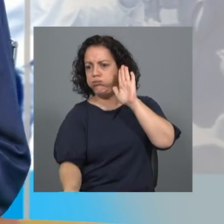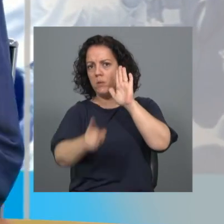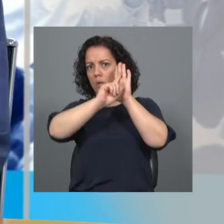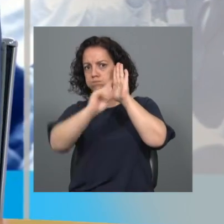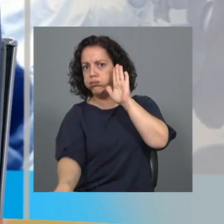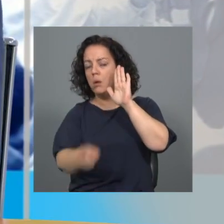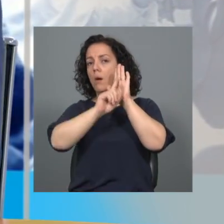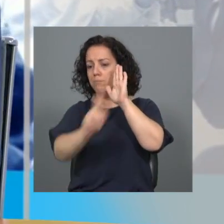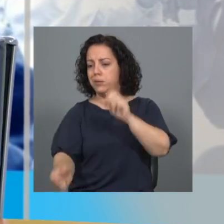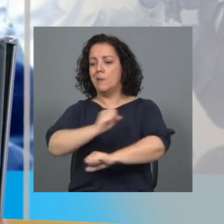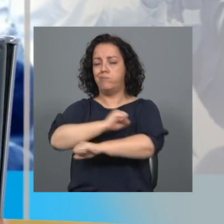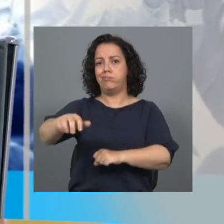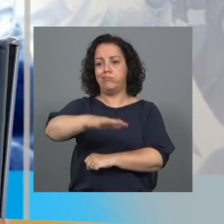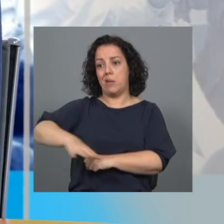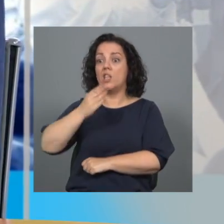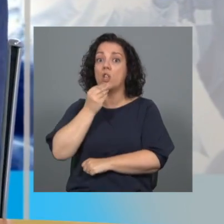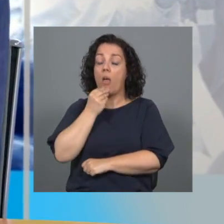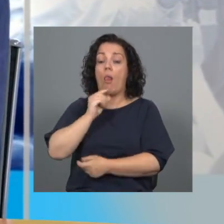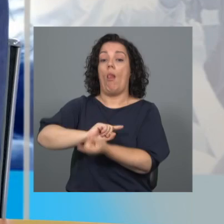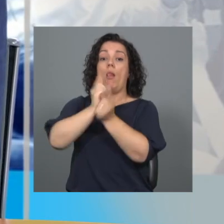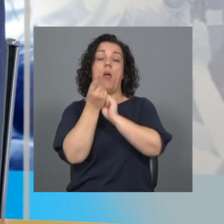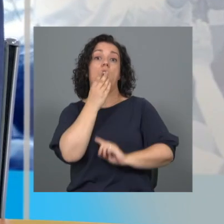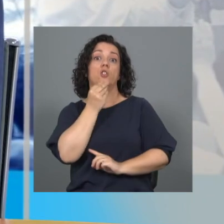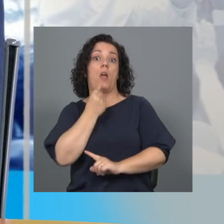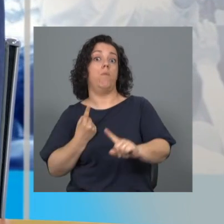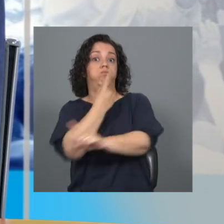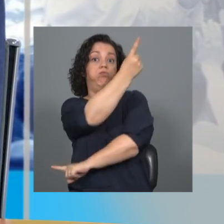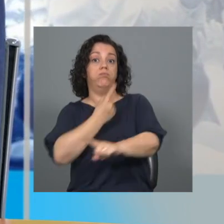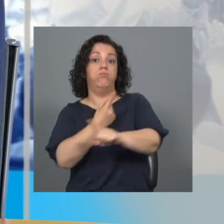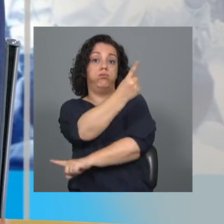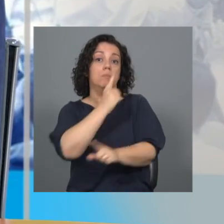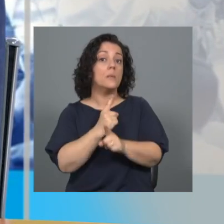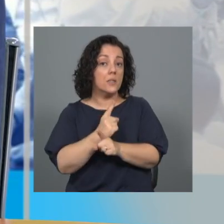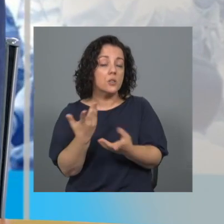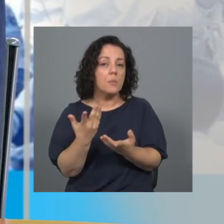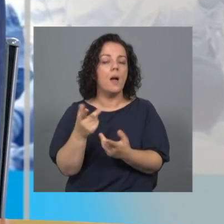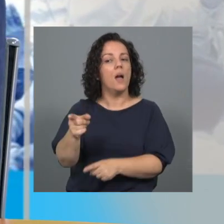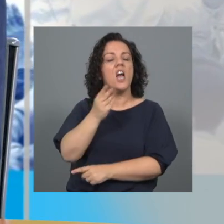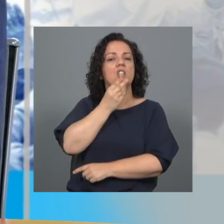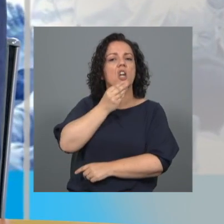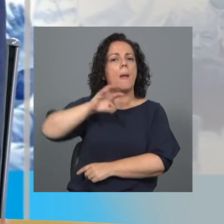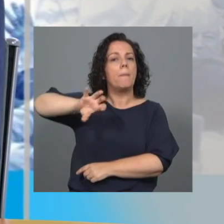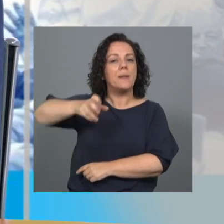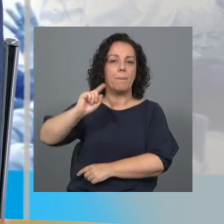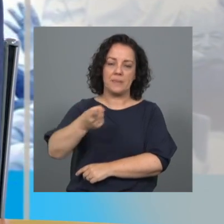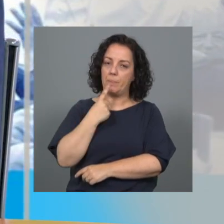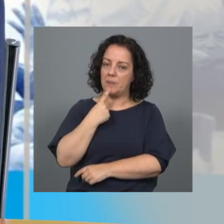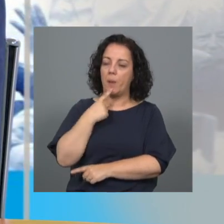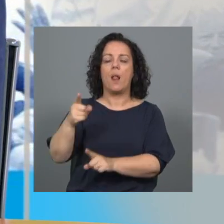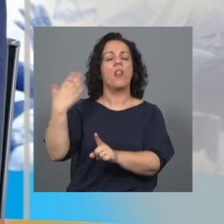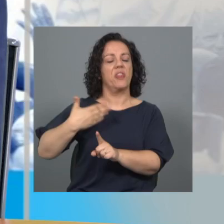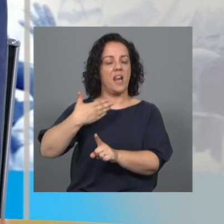defender desses ataques. Seria bom Israel perceber que, embora tenha o direito de